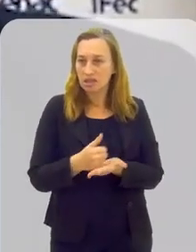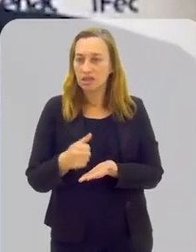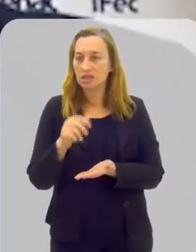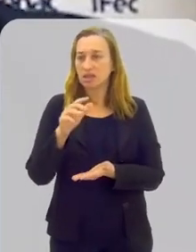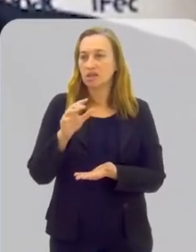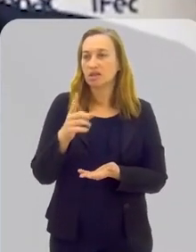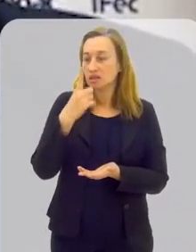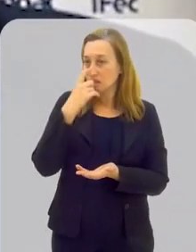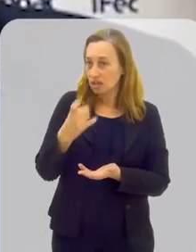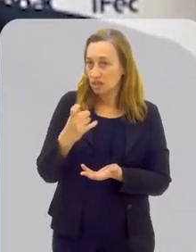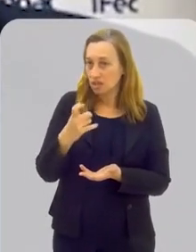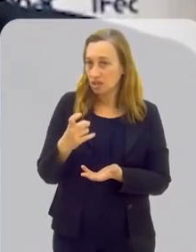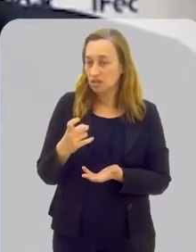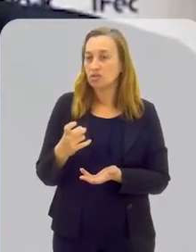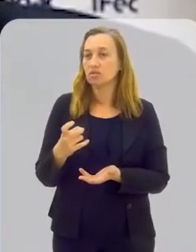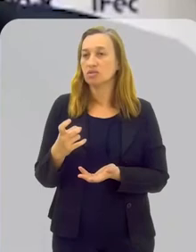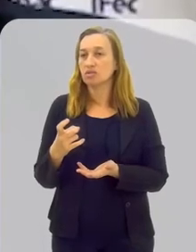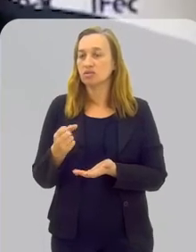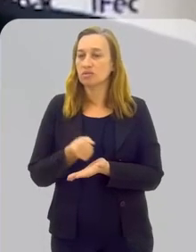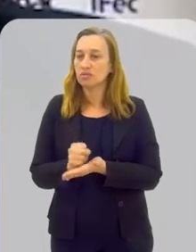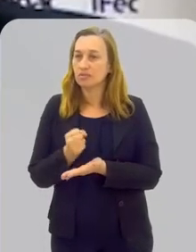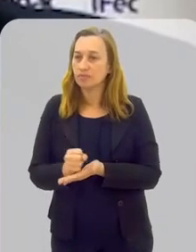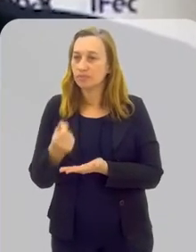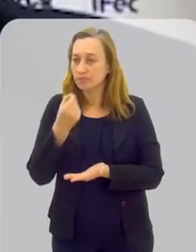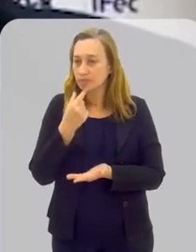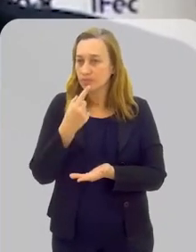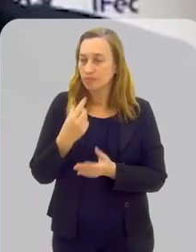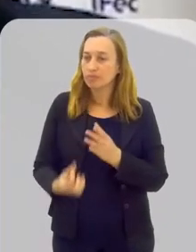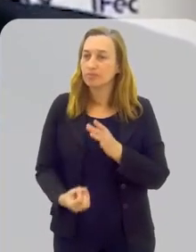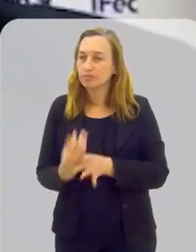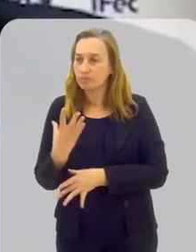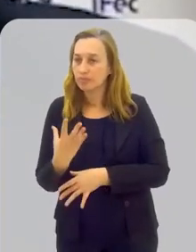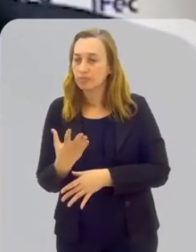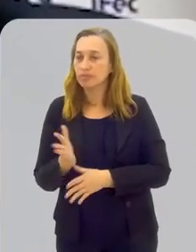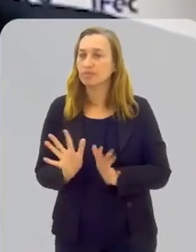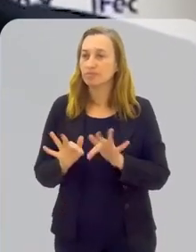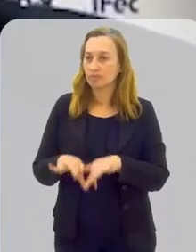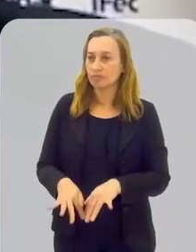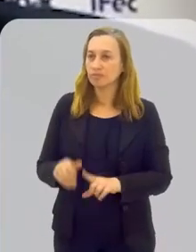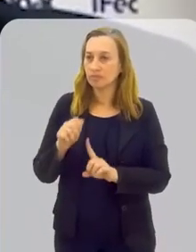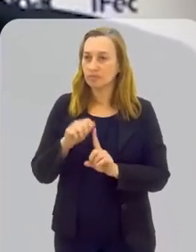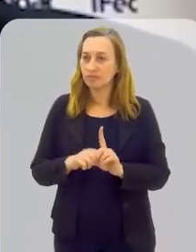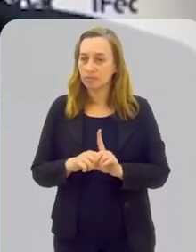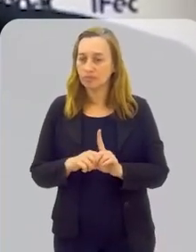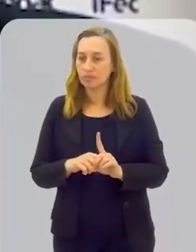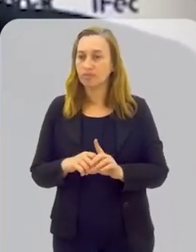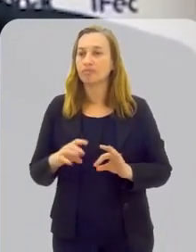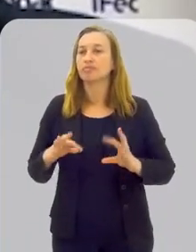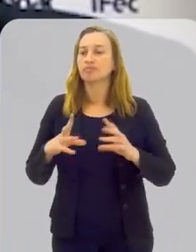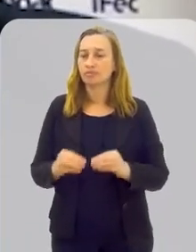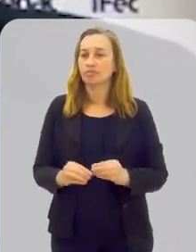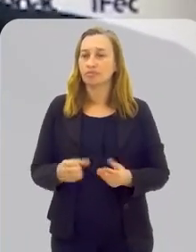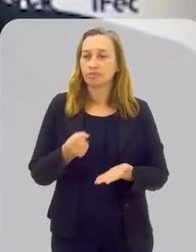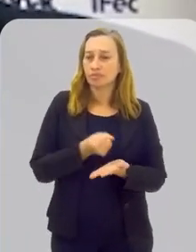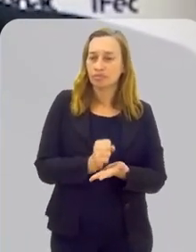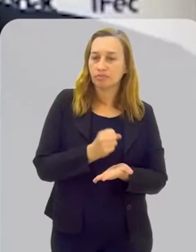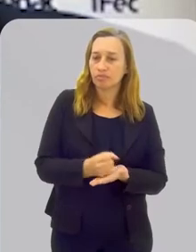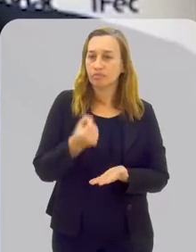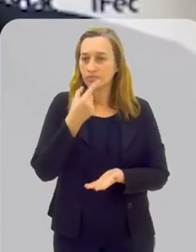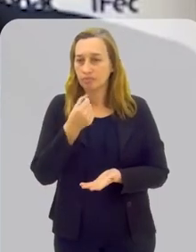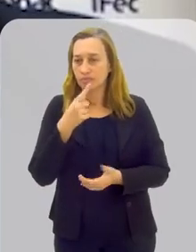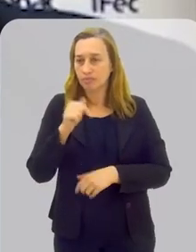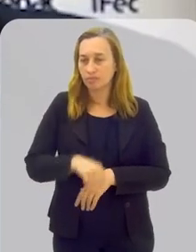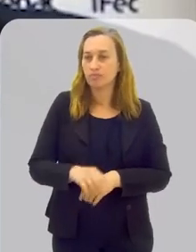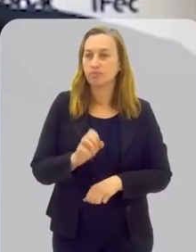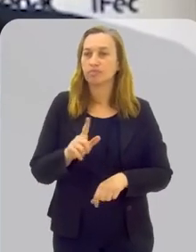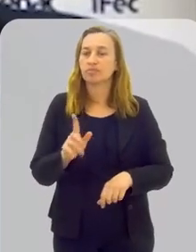como um todo então existe a reciclafarma que é um nicho específico para as farmácias que a gente está agora lançando ela no